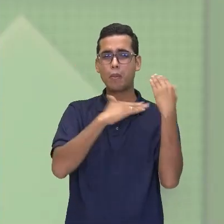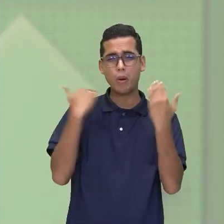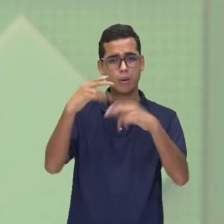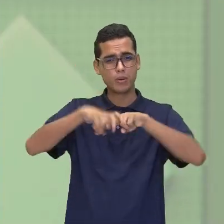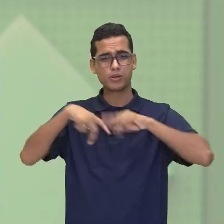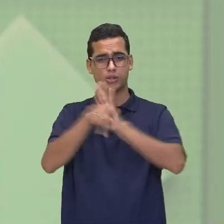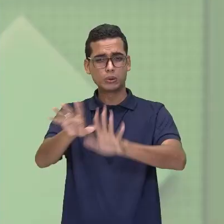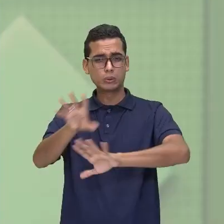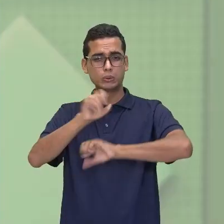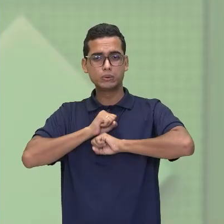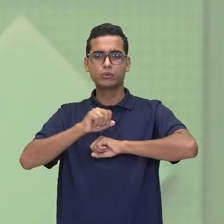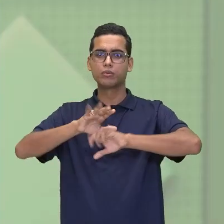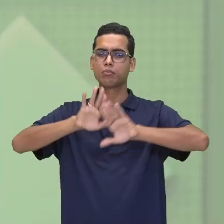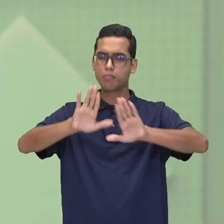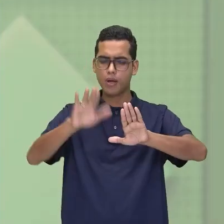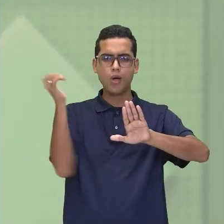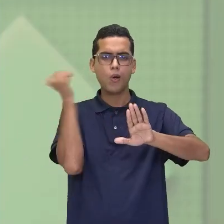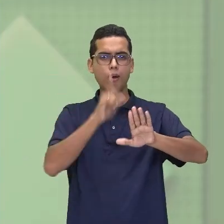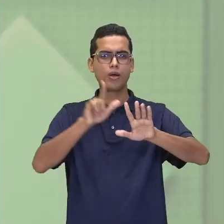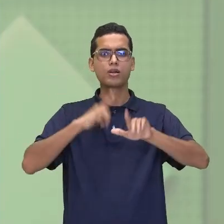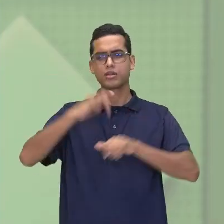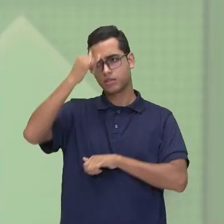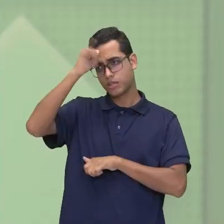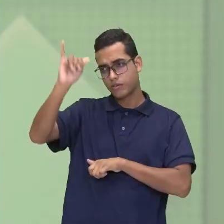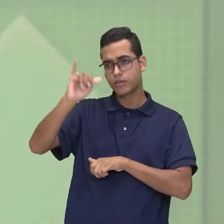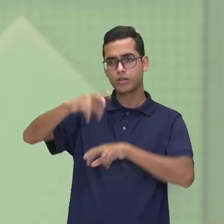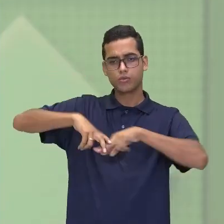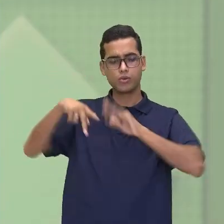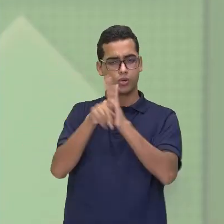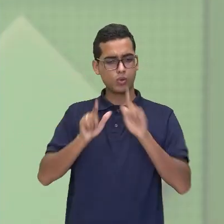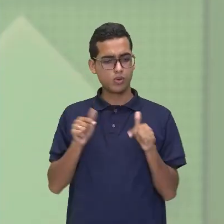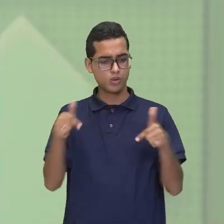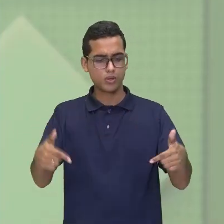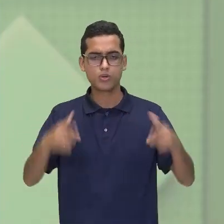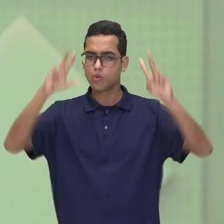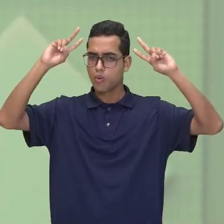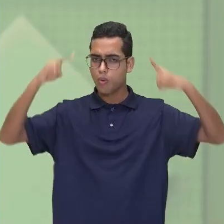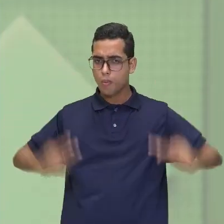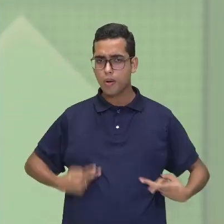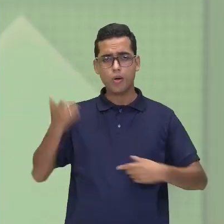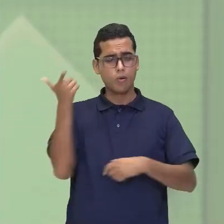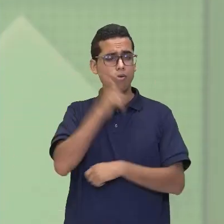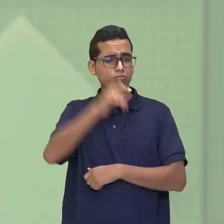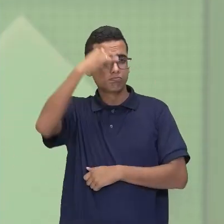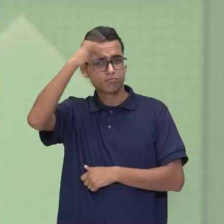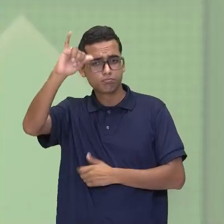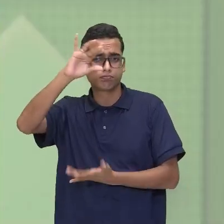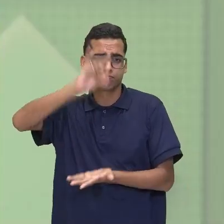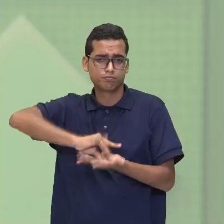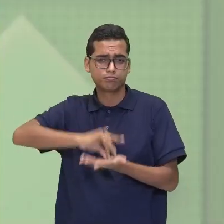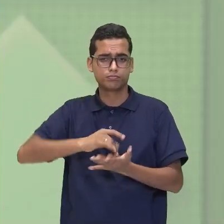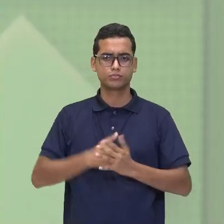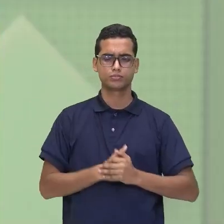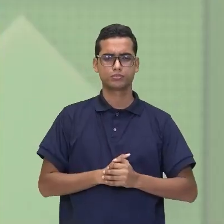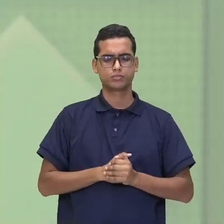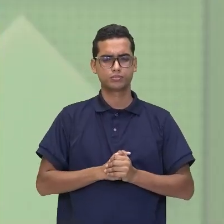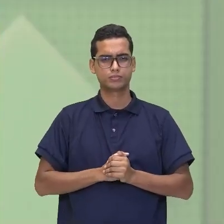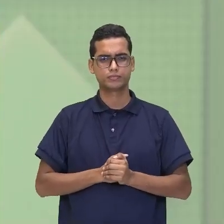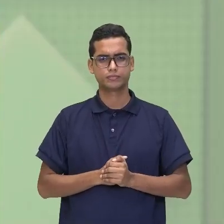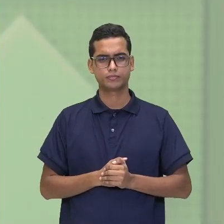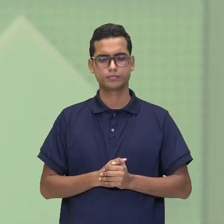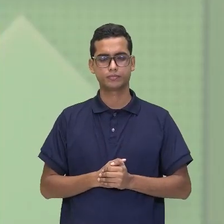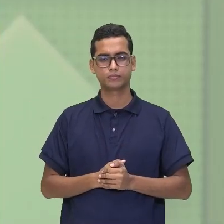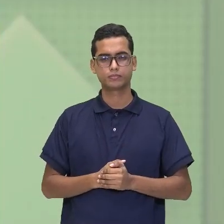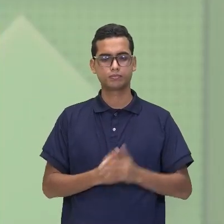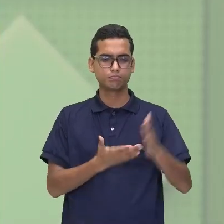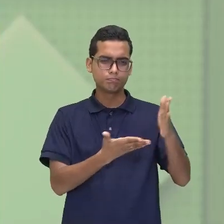ser evitadas por ações, né, que pudessem aí eliminar esses vetores, tá bom? E para a gente ver aí algumas dessas